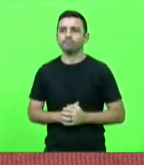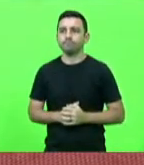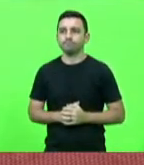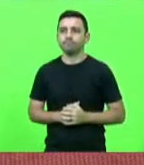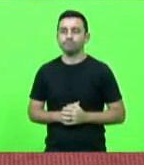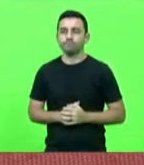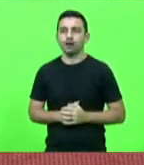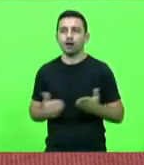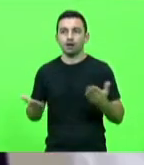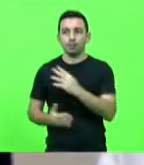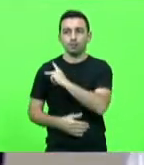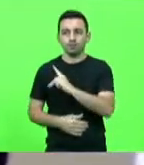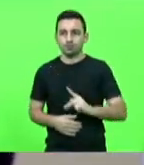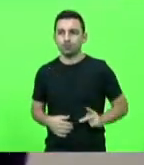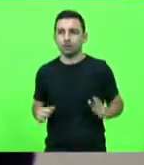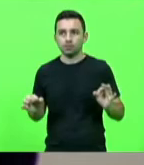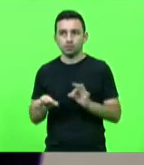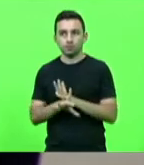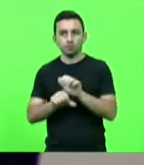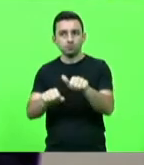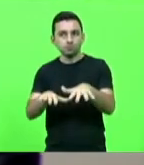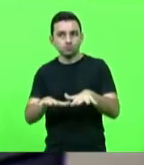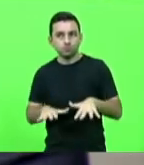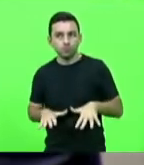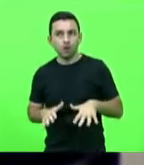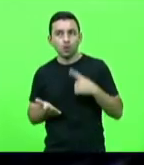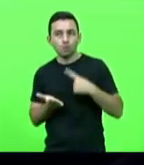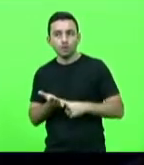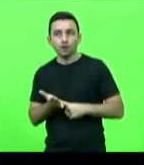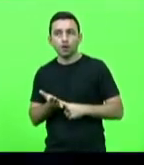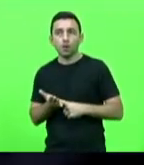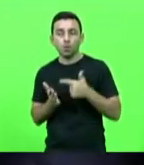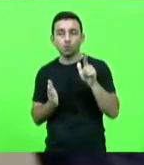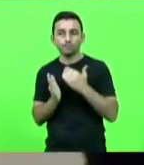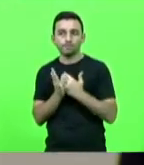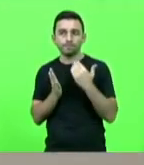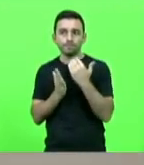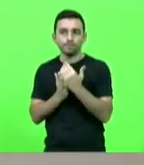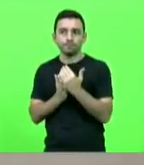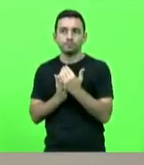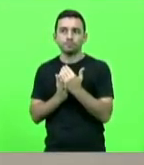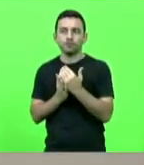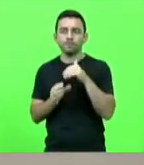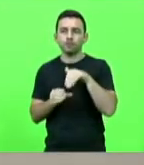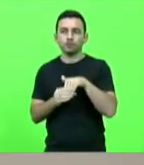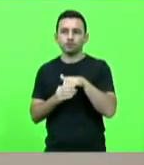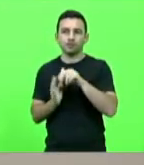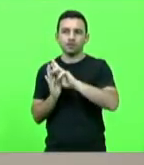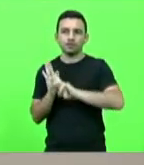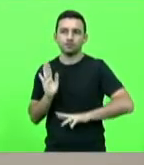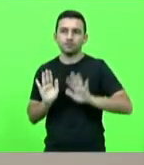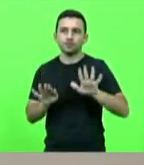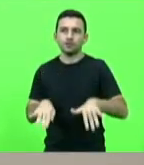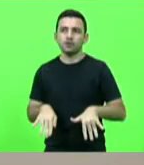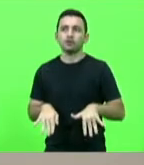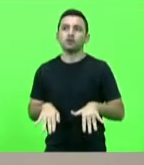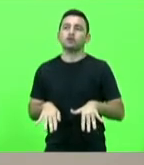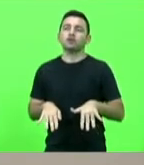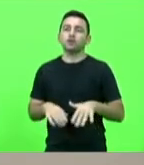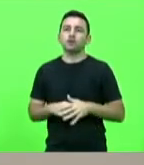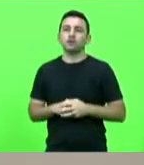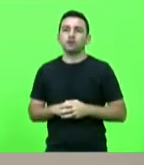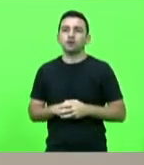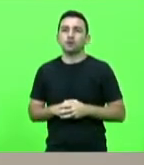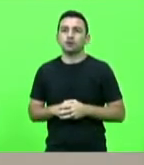Esta presidência encerra a presente sessão e convoca outra extraordinária para a votação da redação final.